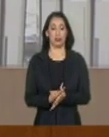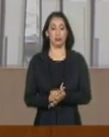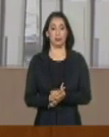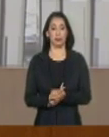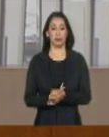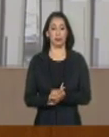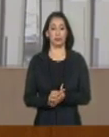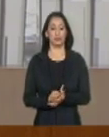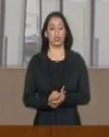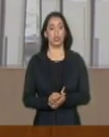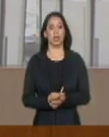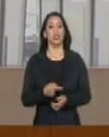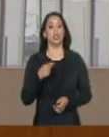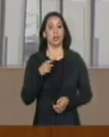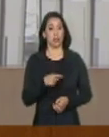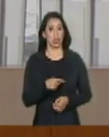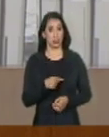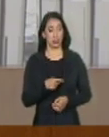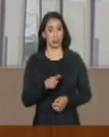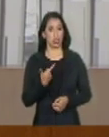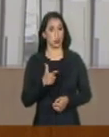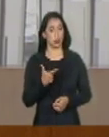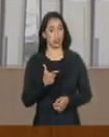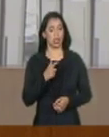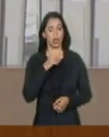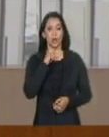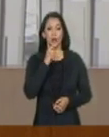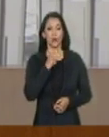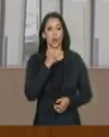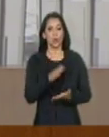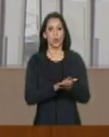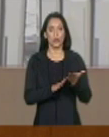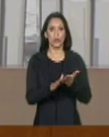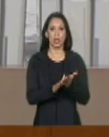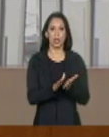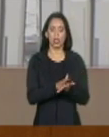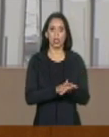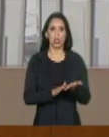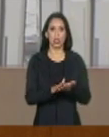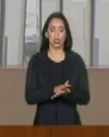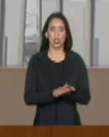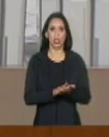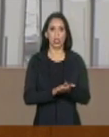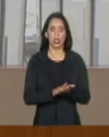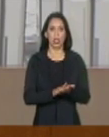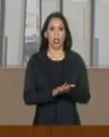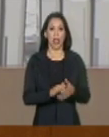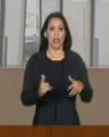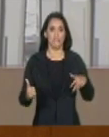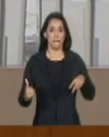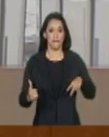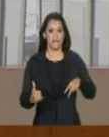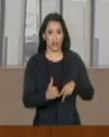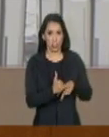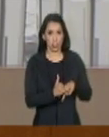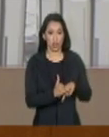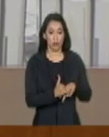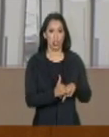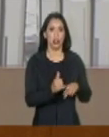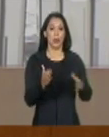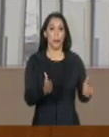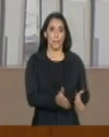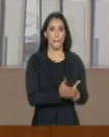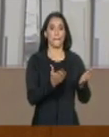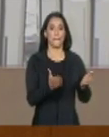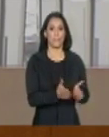E aqui, não há dúvida nenhuma, a vítima é a periferia, a vítima é o